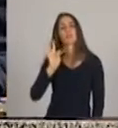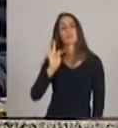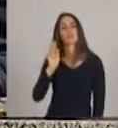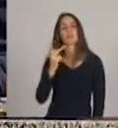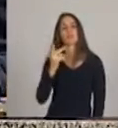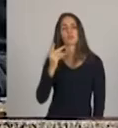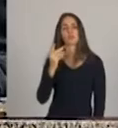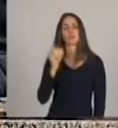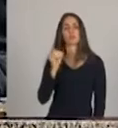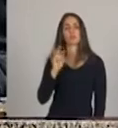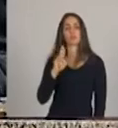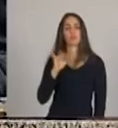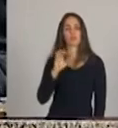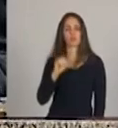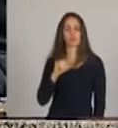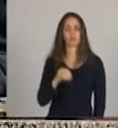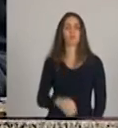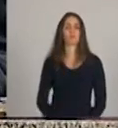9:32.